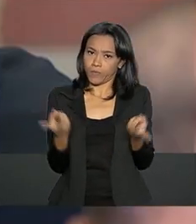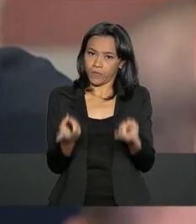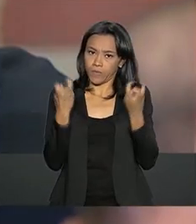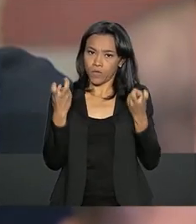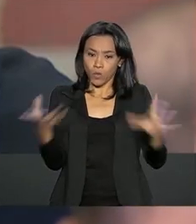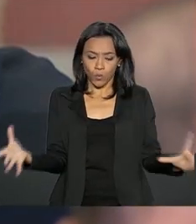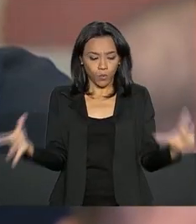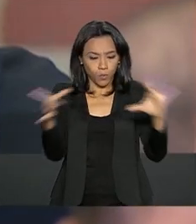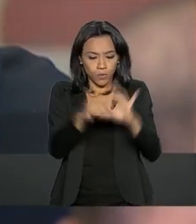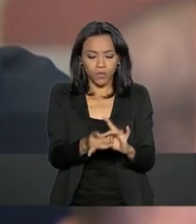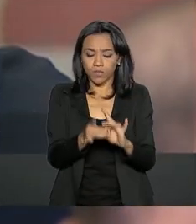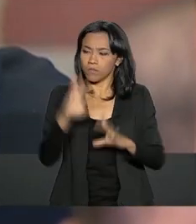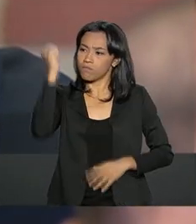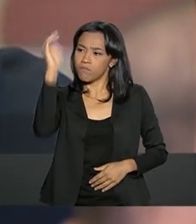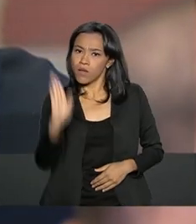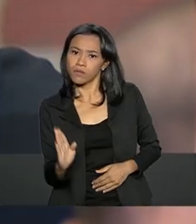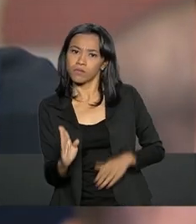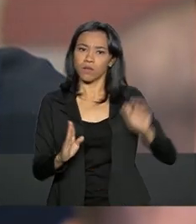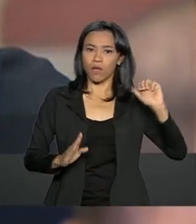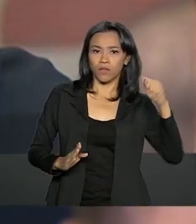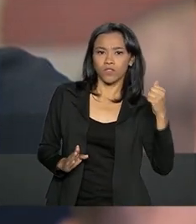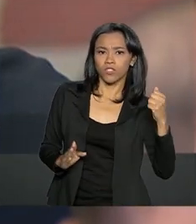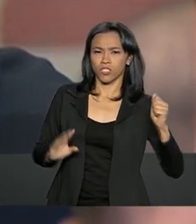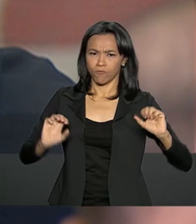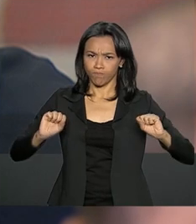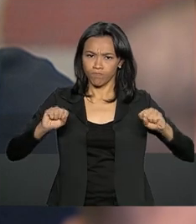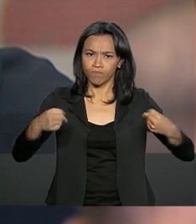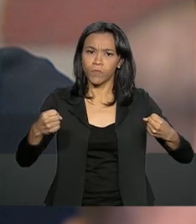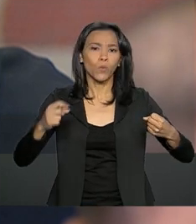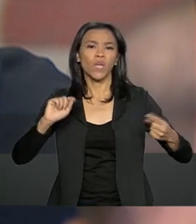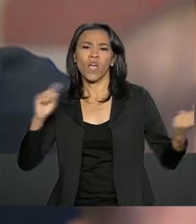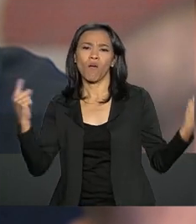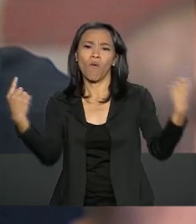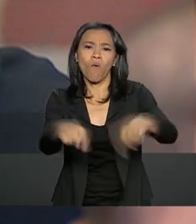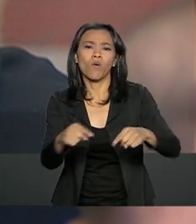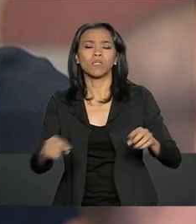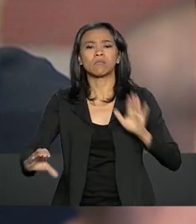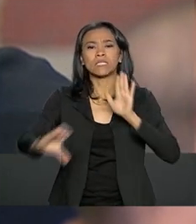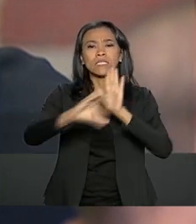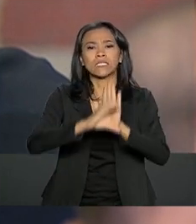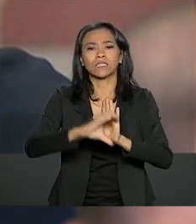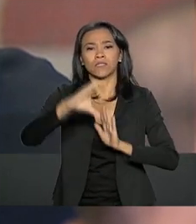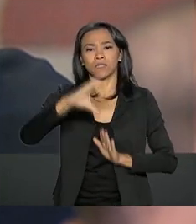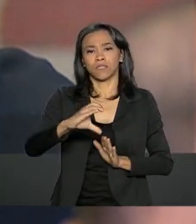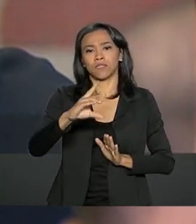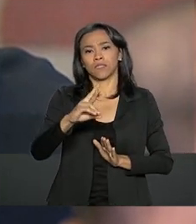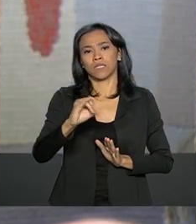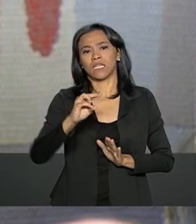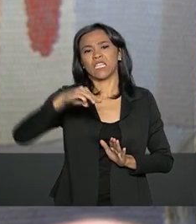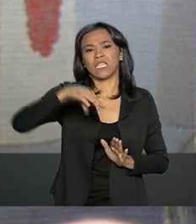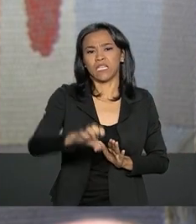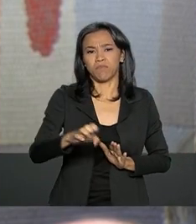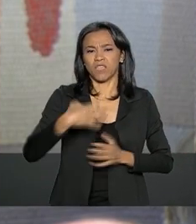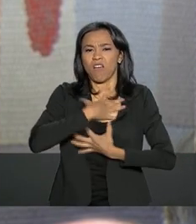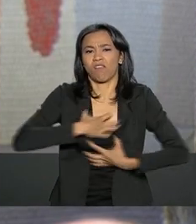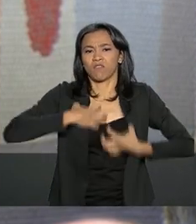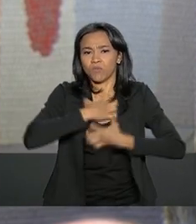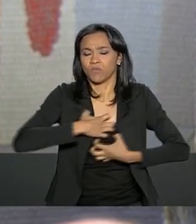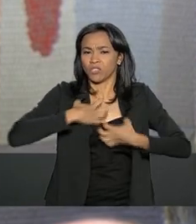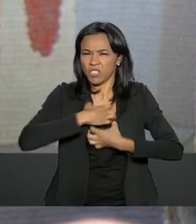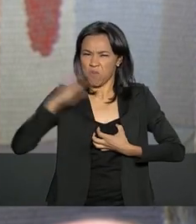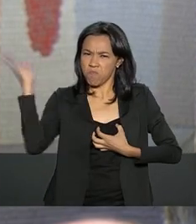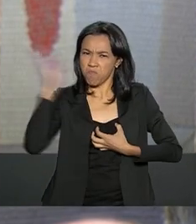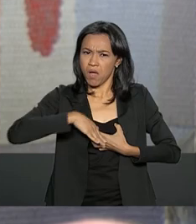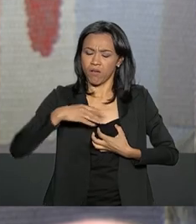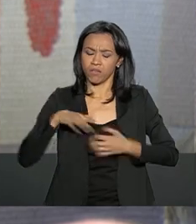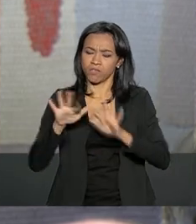e a Argentina, a firme determinação em dar combate ao crime organizado. Esse é um mal que angustia as famílias